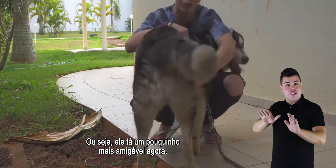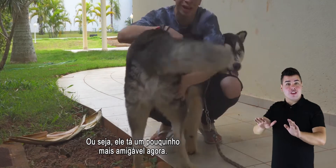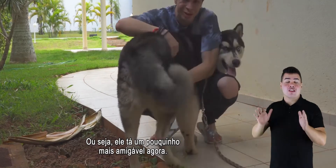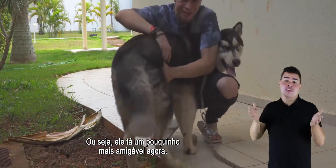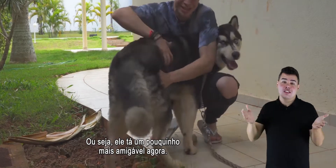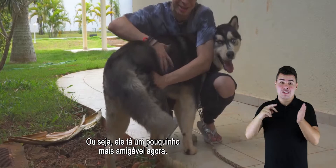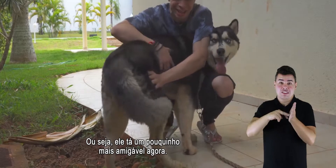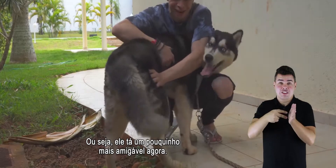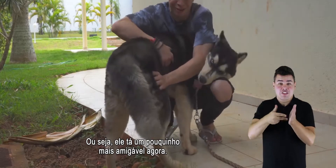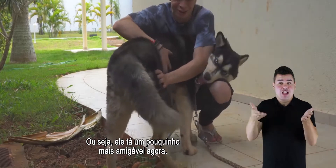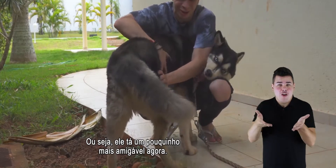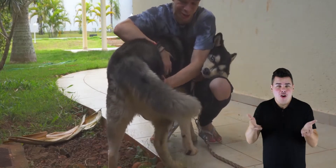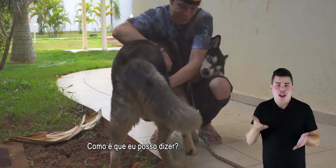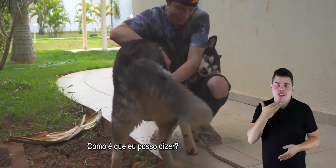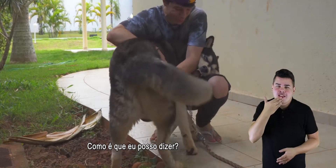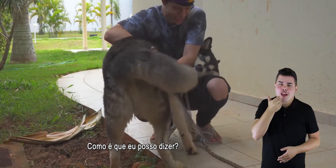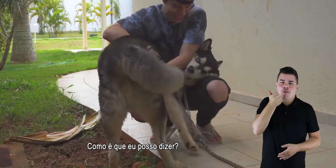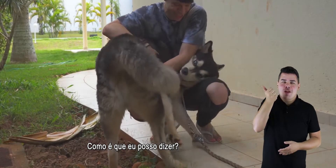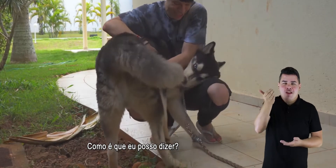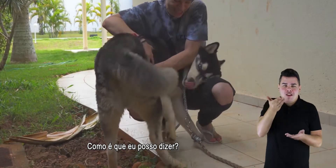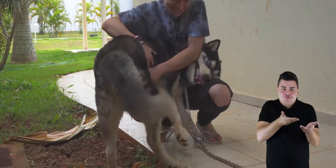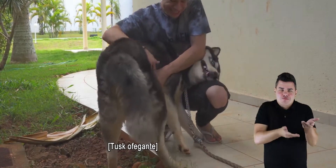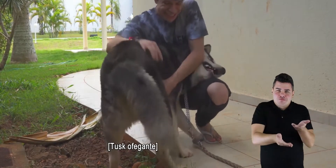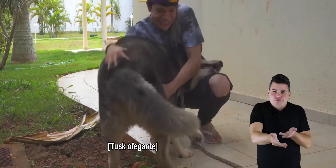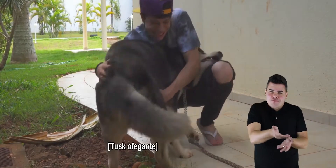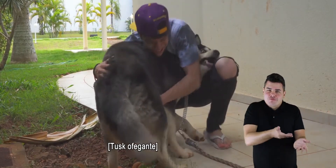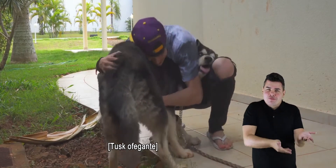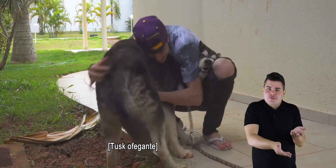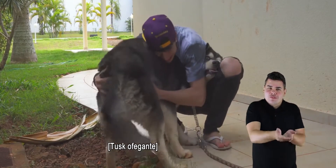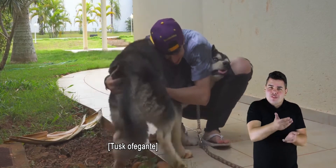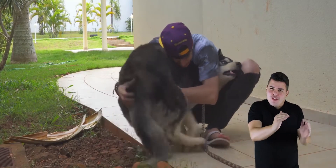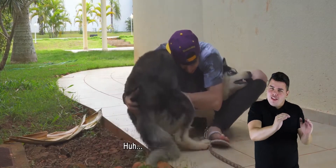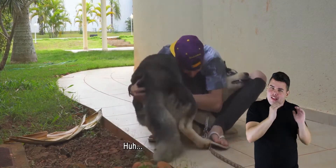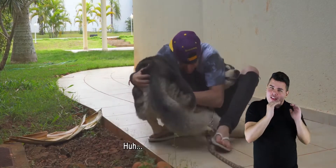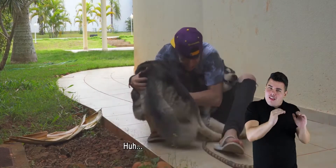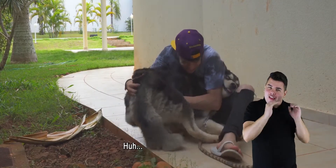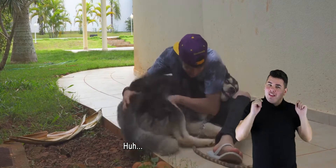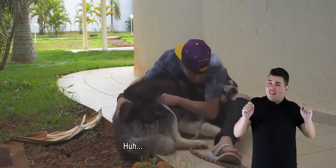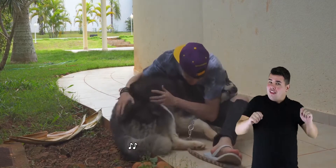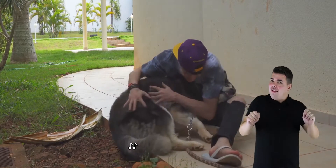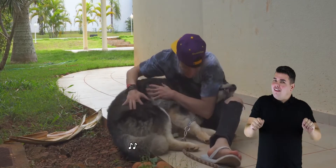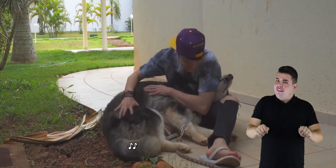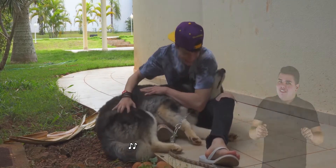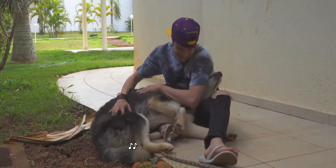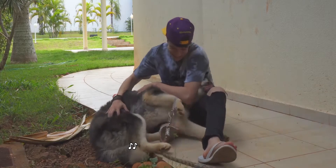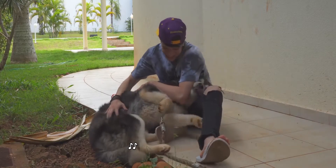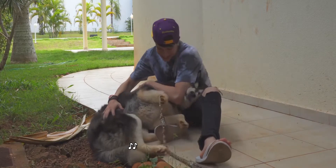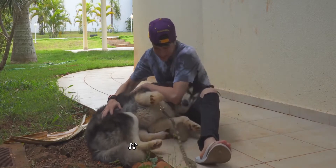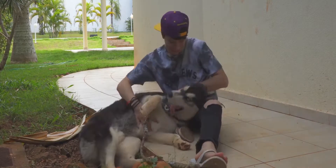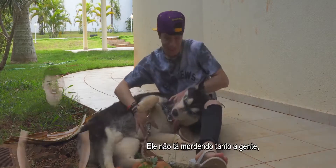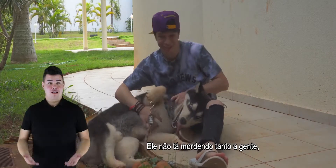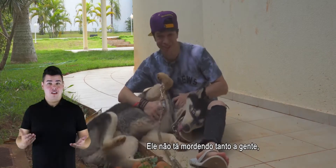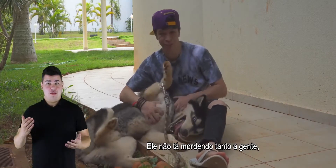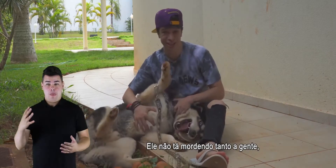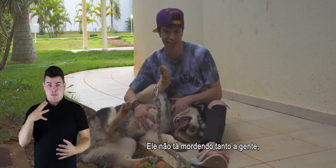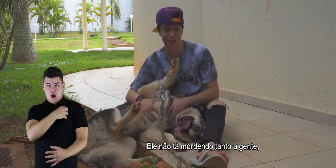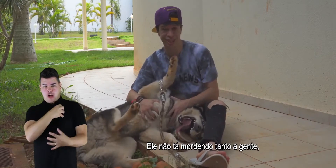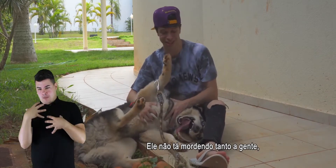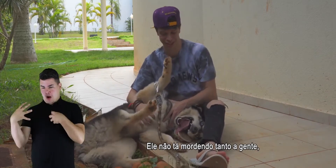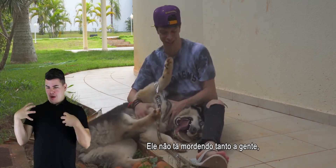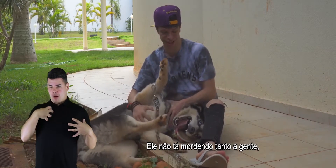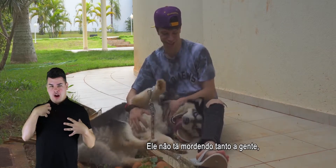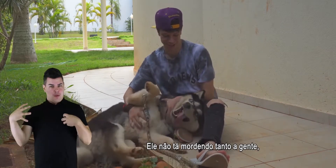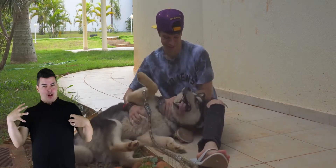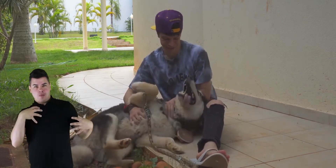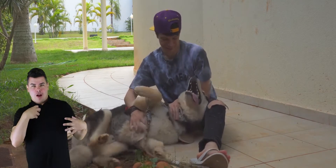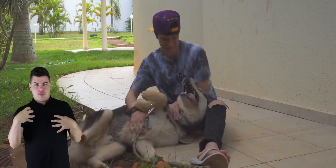ele está um pouquinho mais amigável agora, como é que eu posso dizer? Aruan o abraça e senta-se no chão. Ele não está mordendo